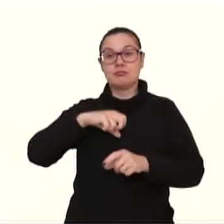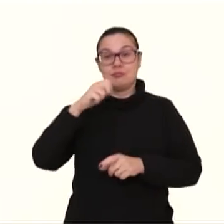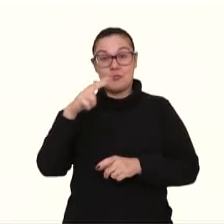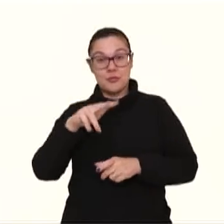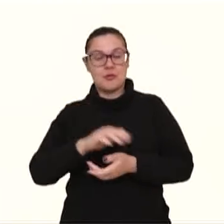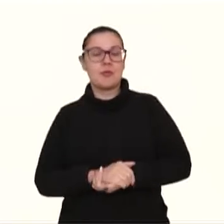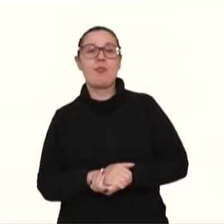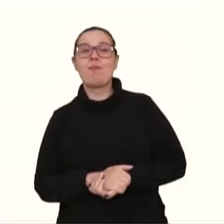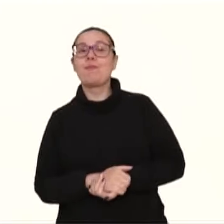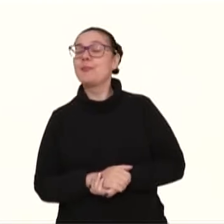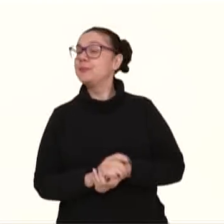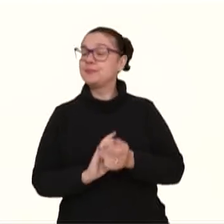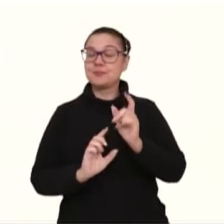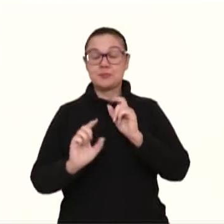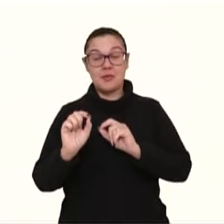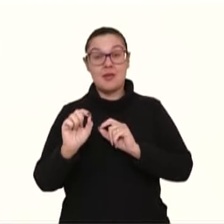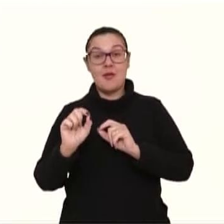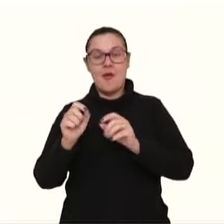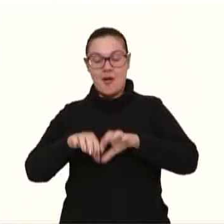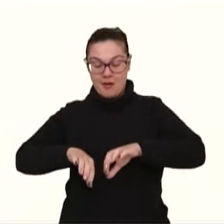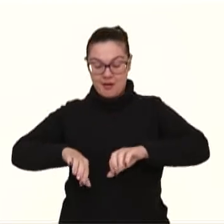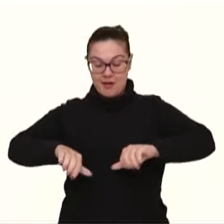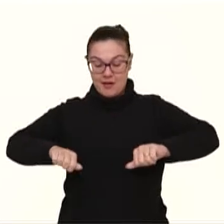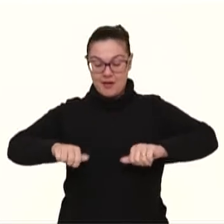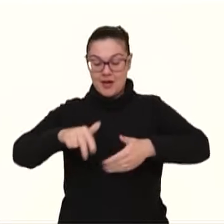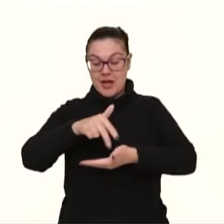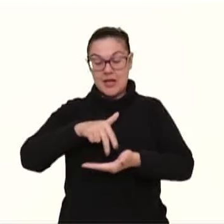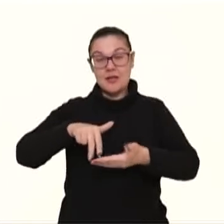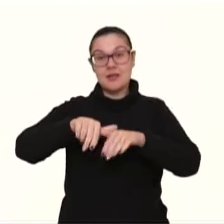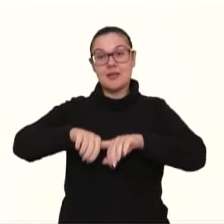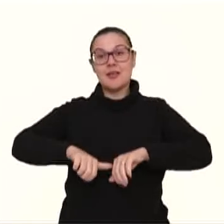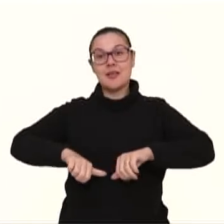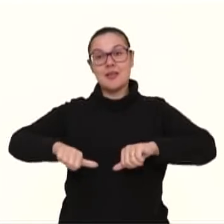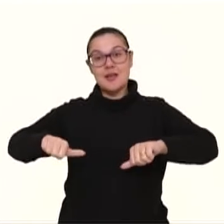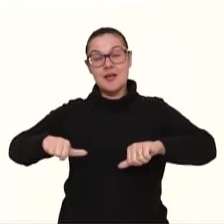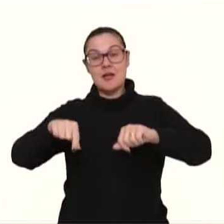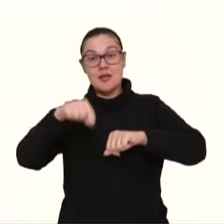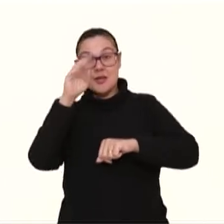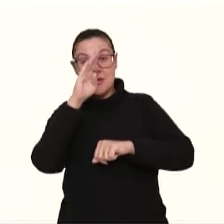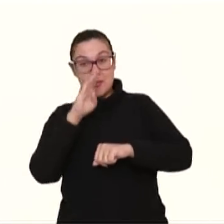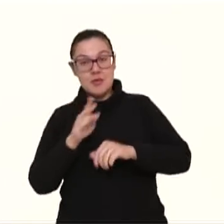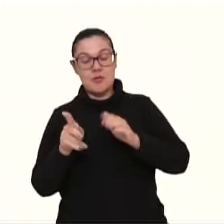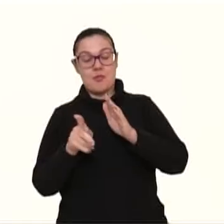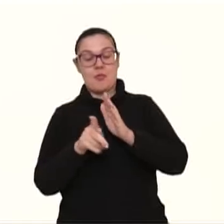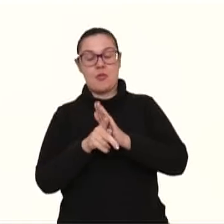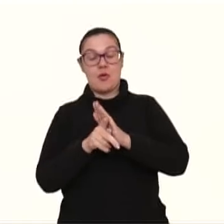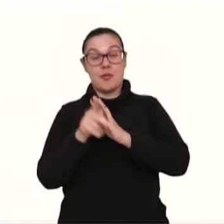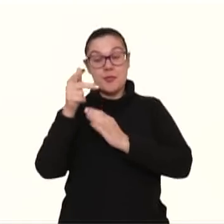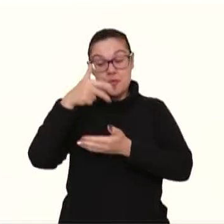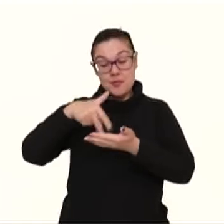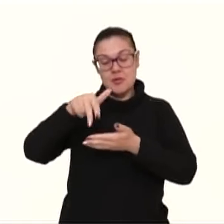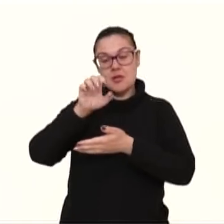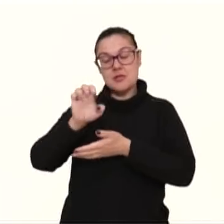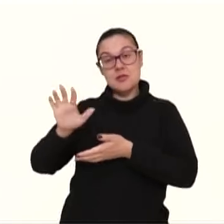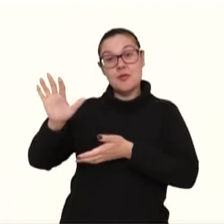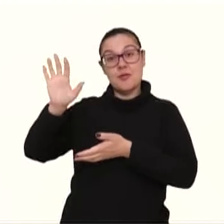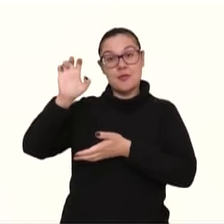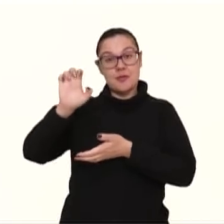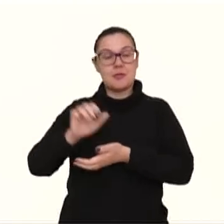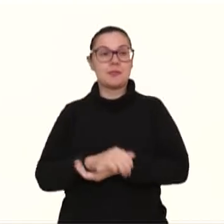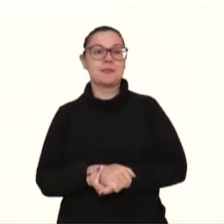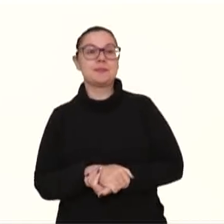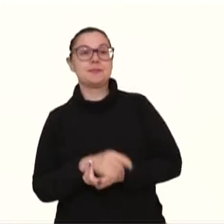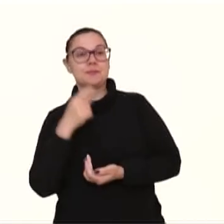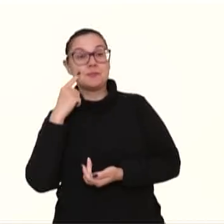portuguesa. Então, a ciranda ela é inspirada aqui no Brasil em danças europeias. Como nós podemos ver